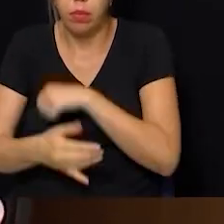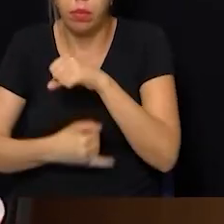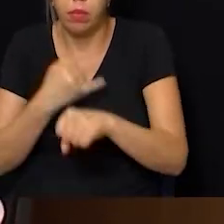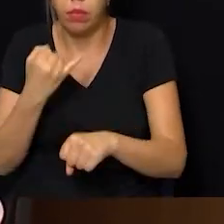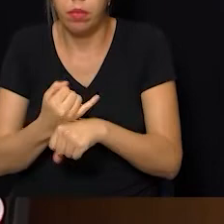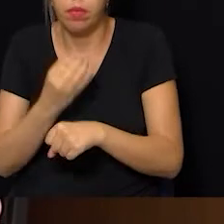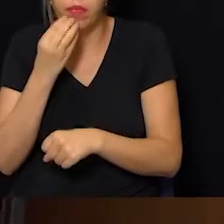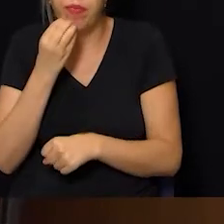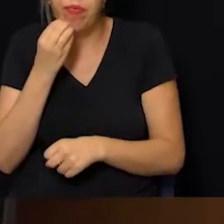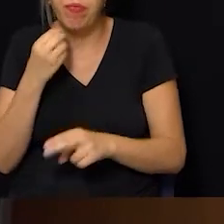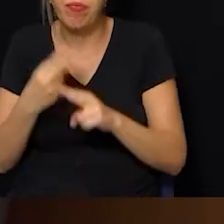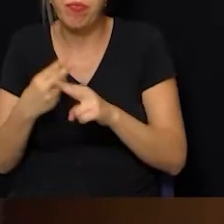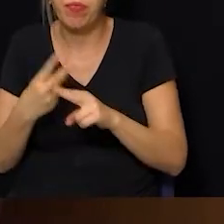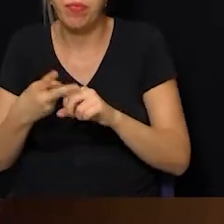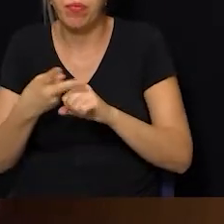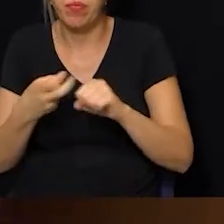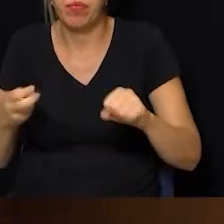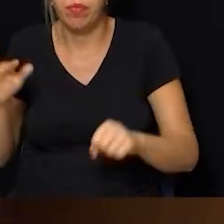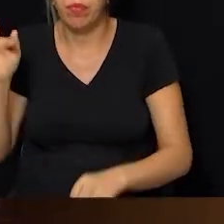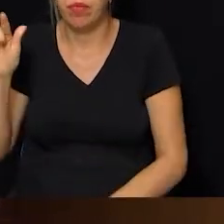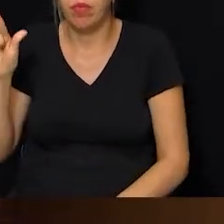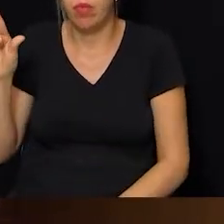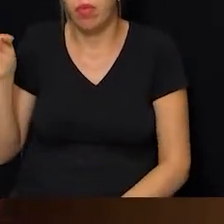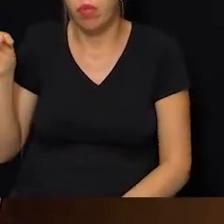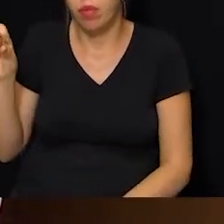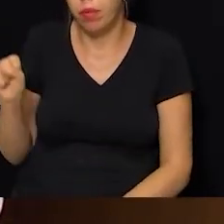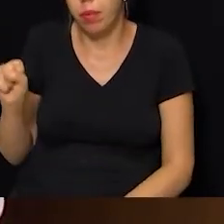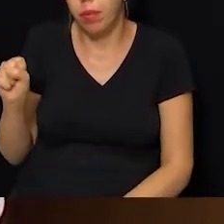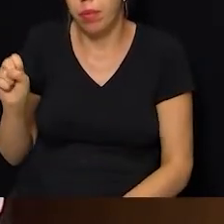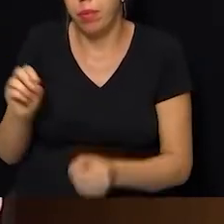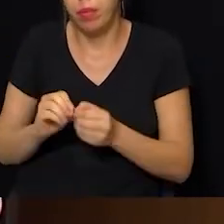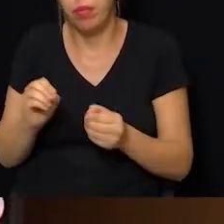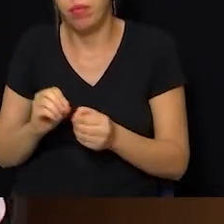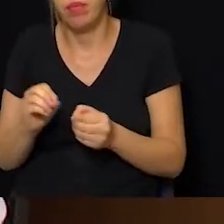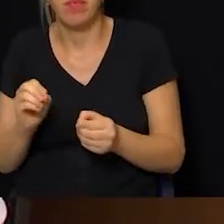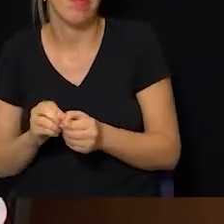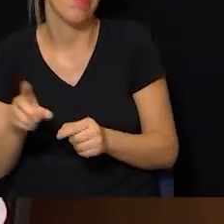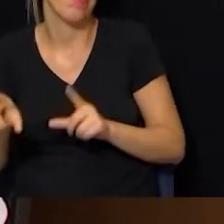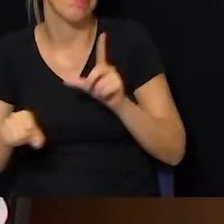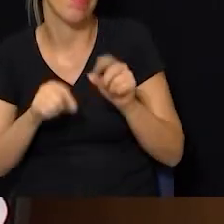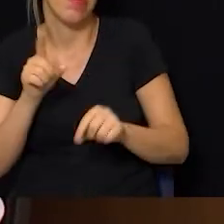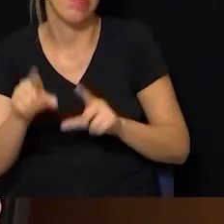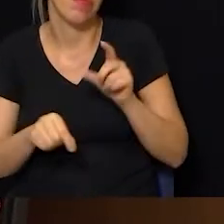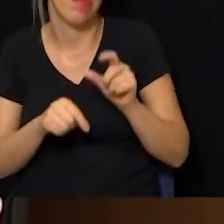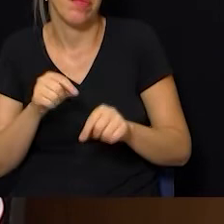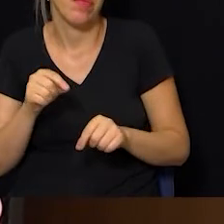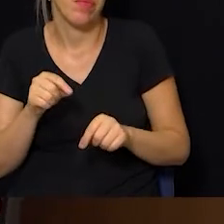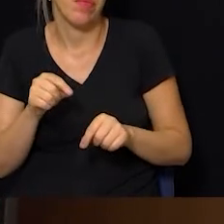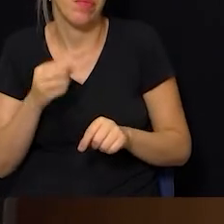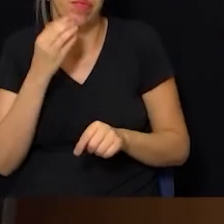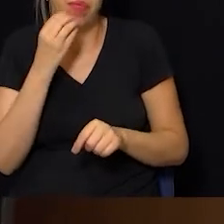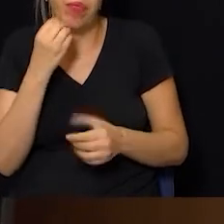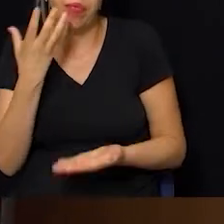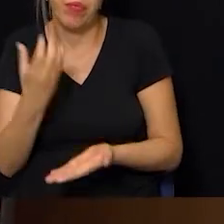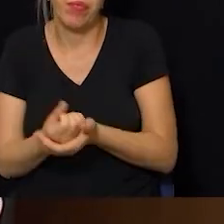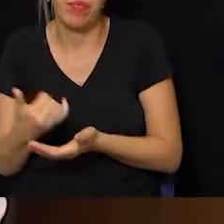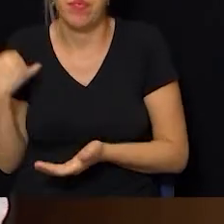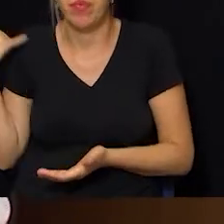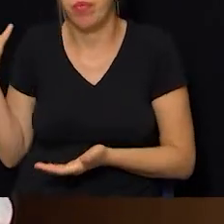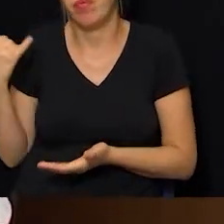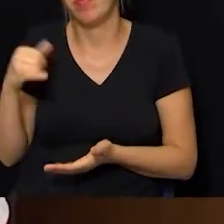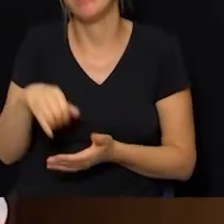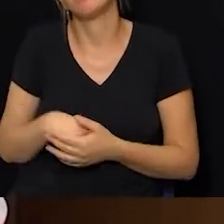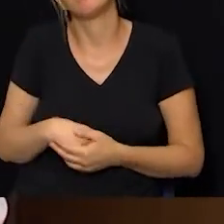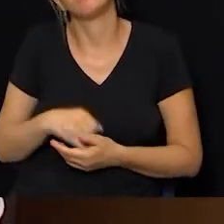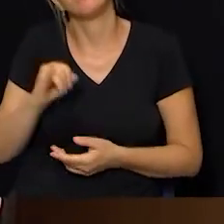no site da Caixa ou no aplicativo do FGTS, faz essa opção, opta pelo saque aniversário.